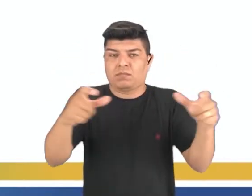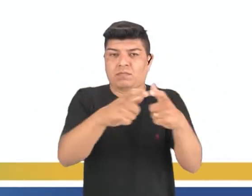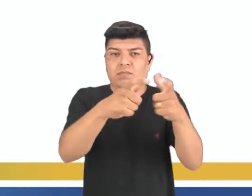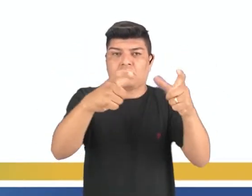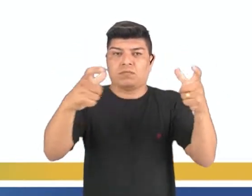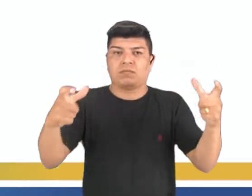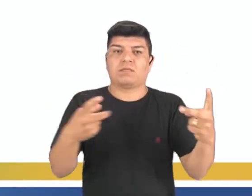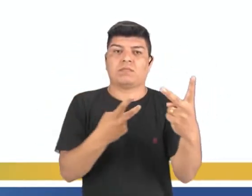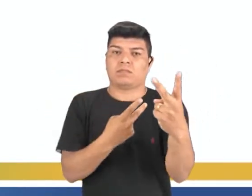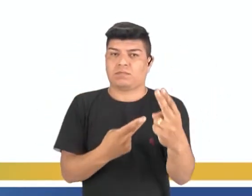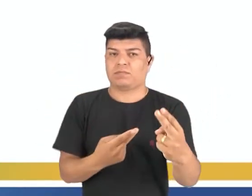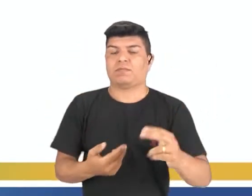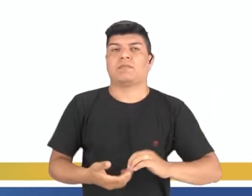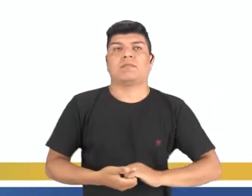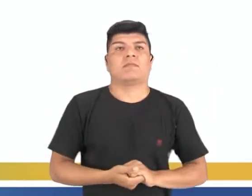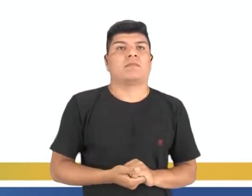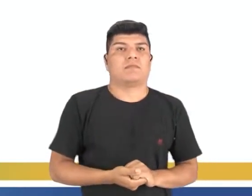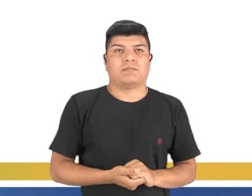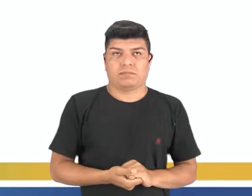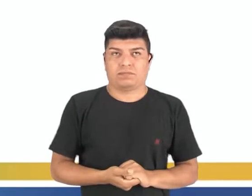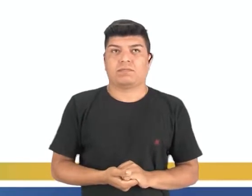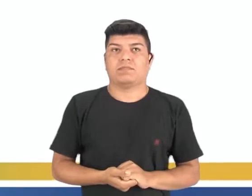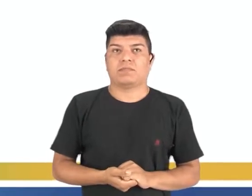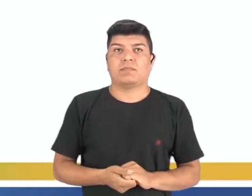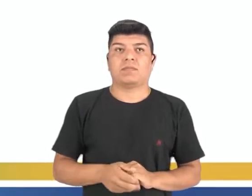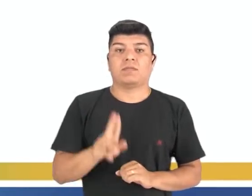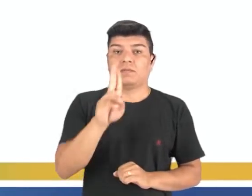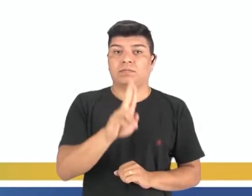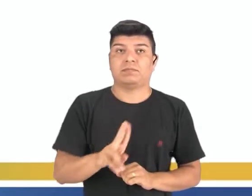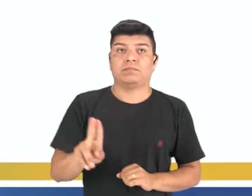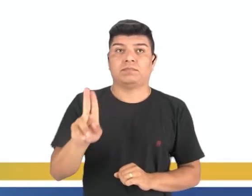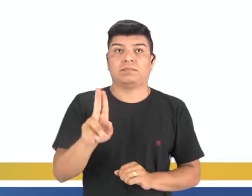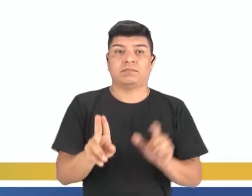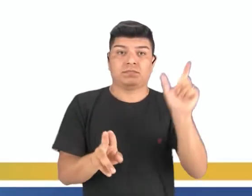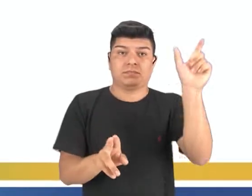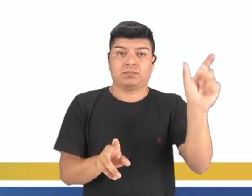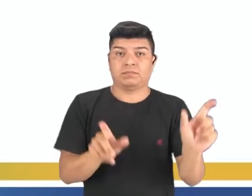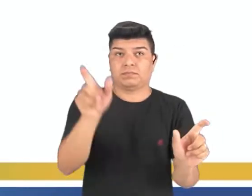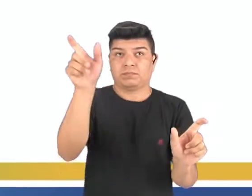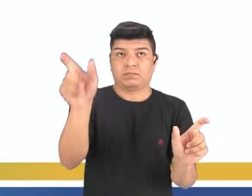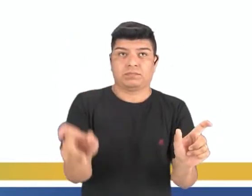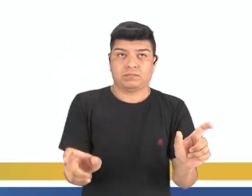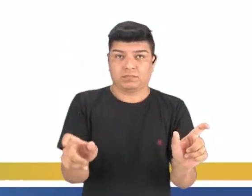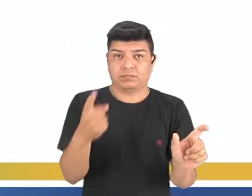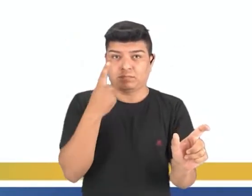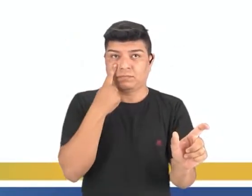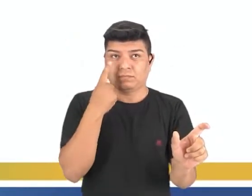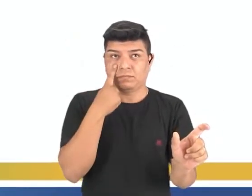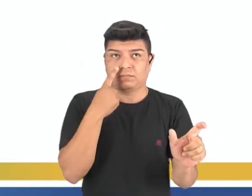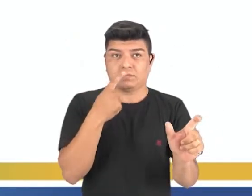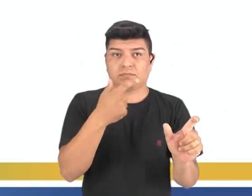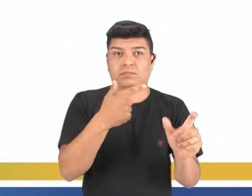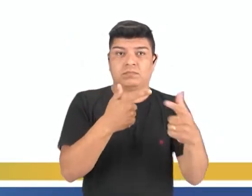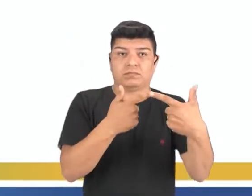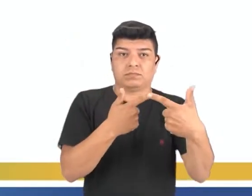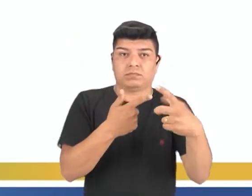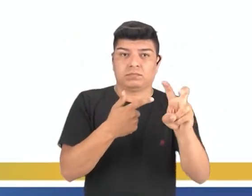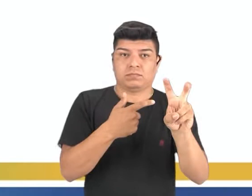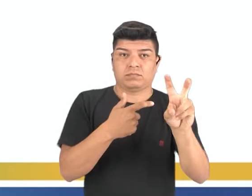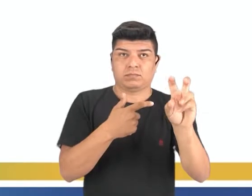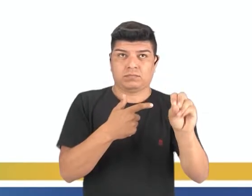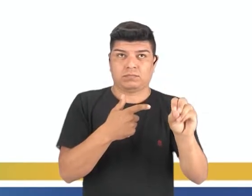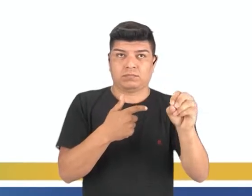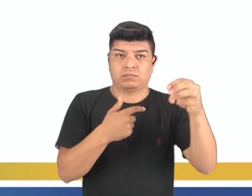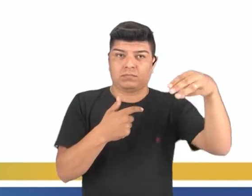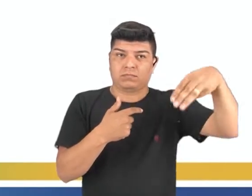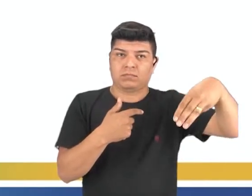na mesma proporção. Então, vamos colocar aí as duas grandezas envolvidas. Observe que para 250 metros cúbicos de